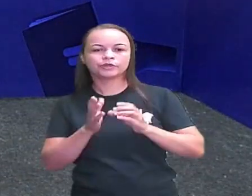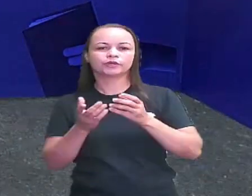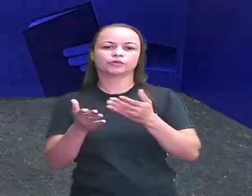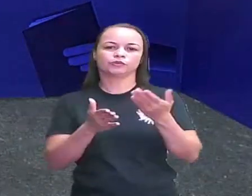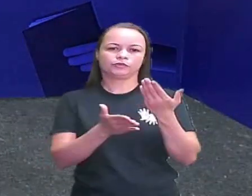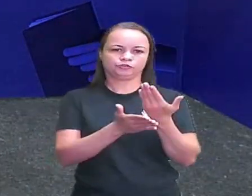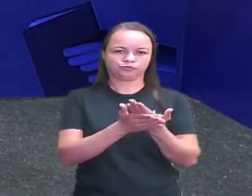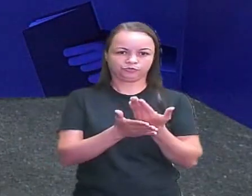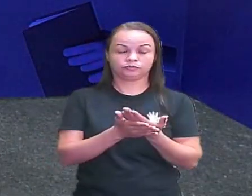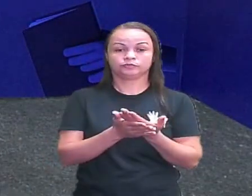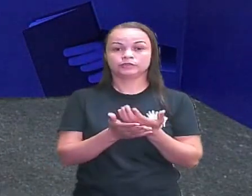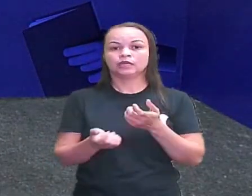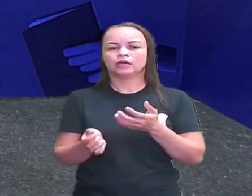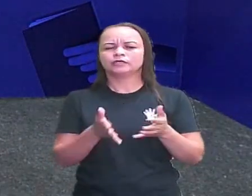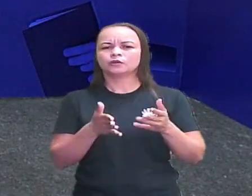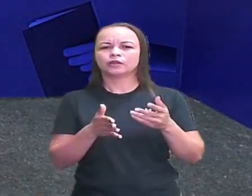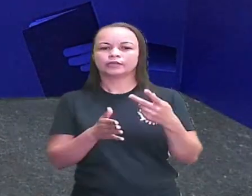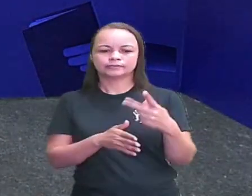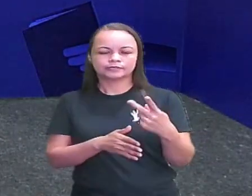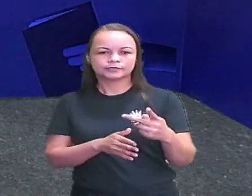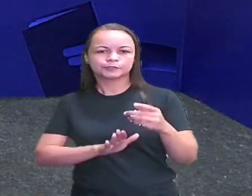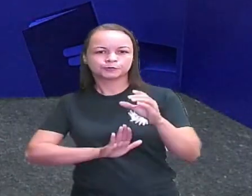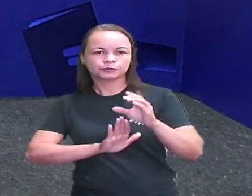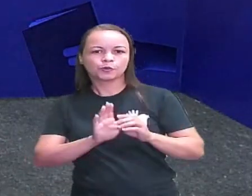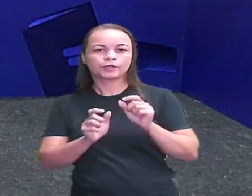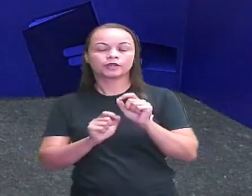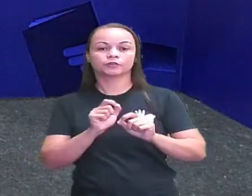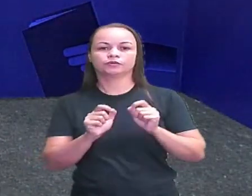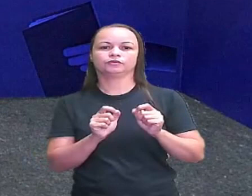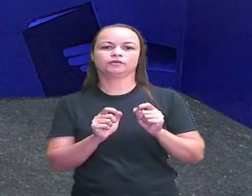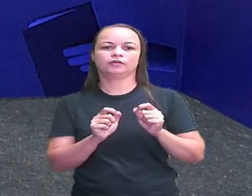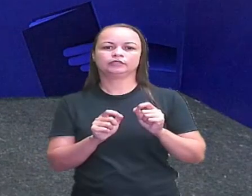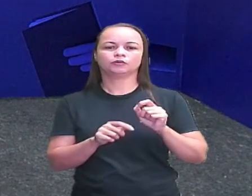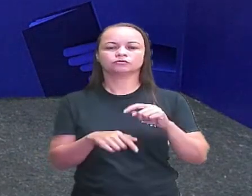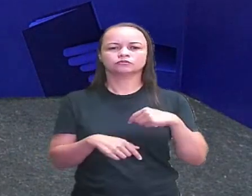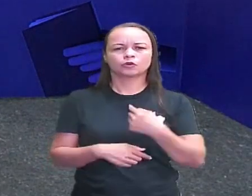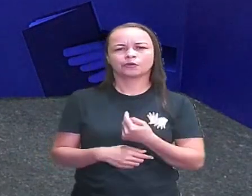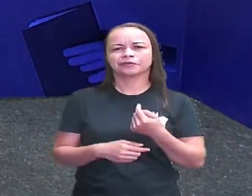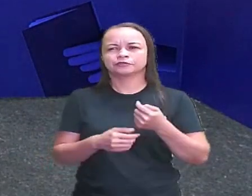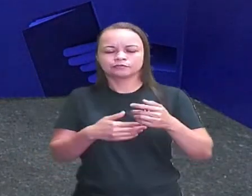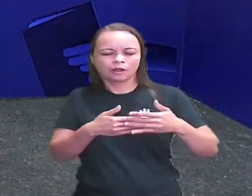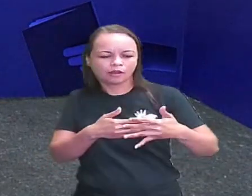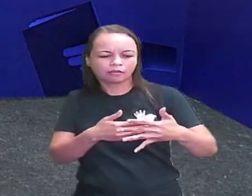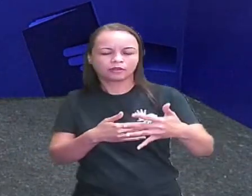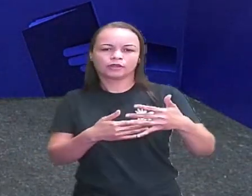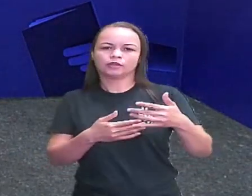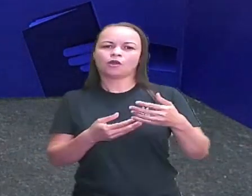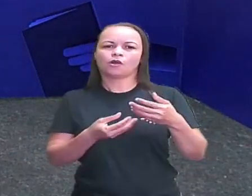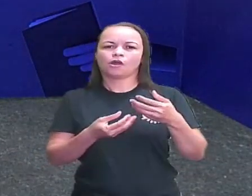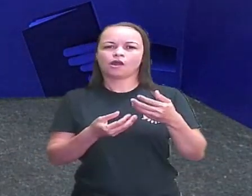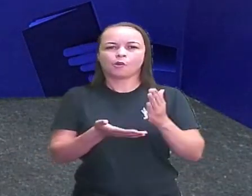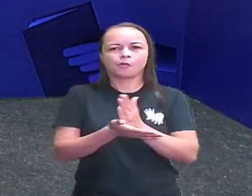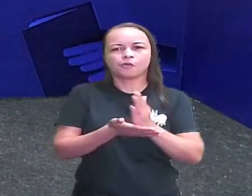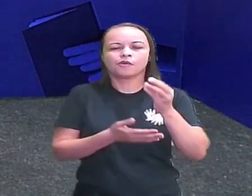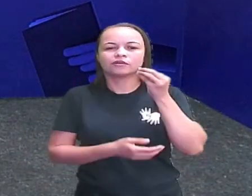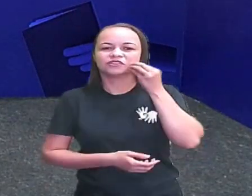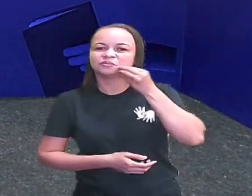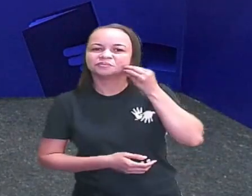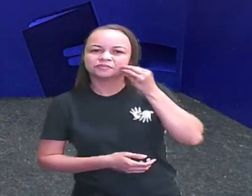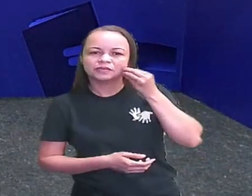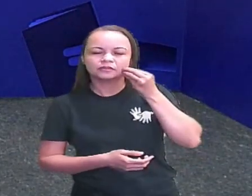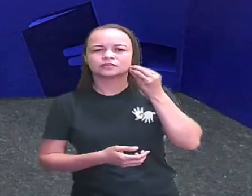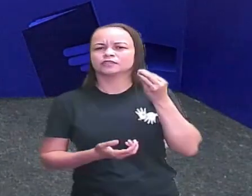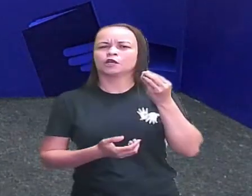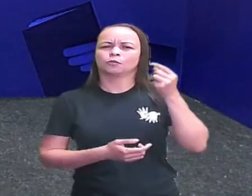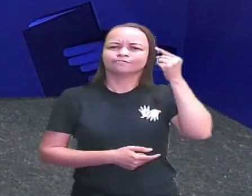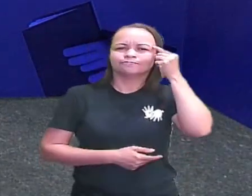para além desse currículo, a gente estender aqui algumas experimentações, né,